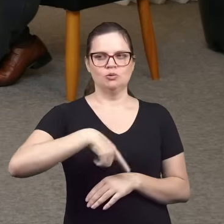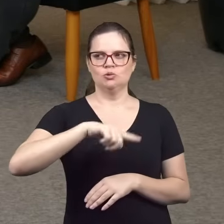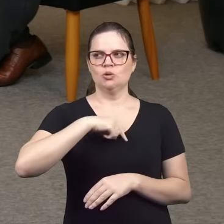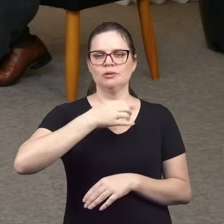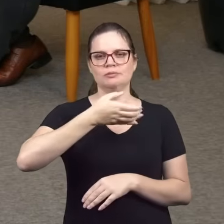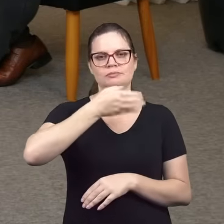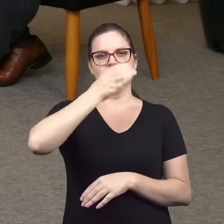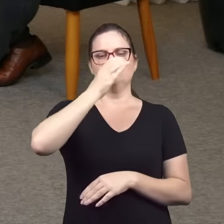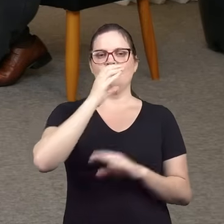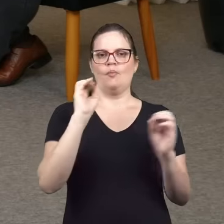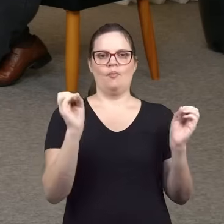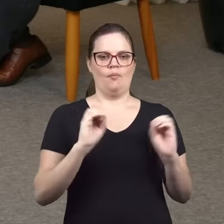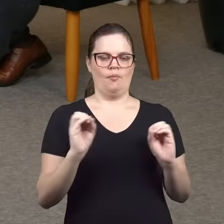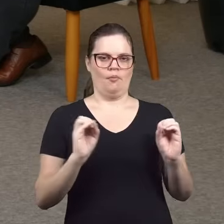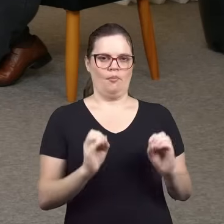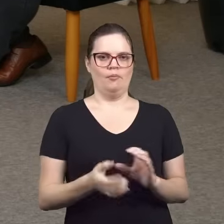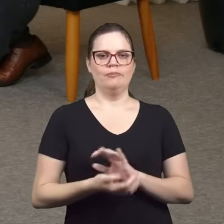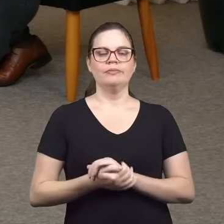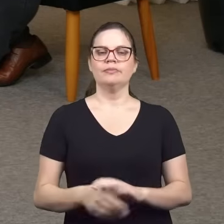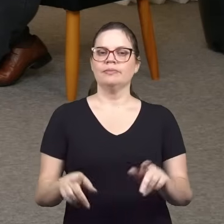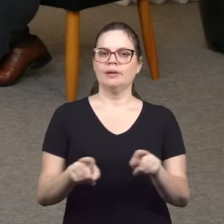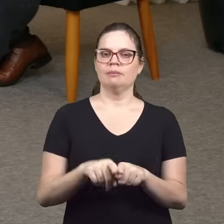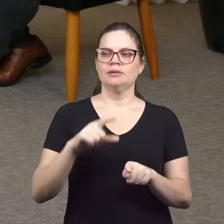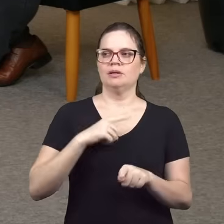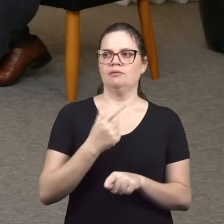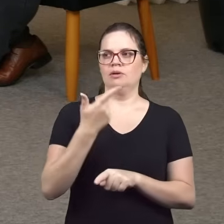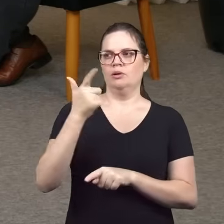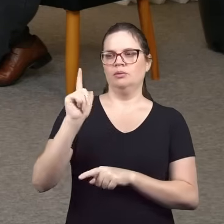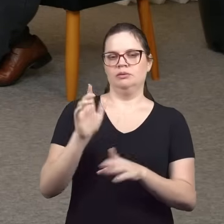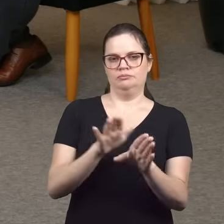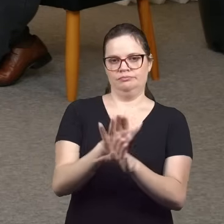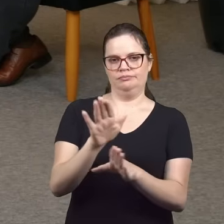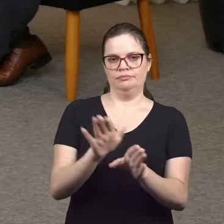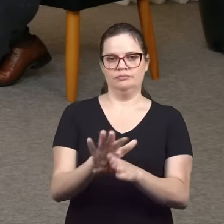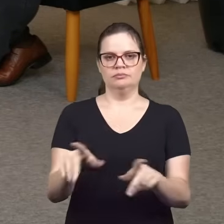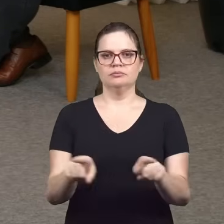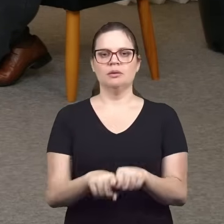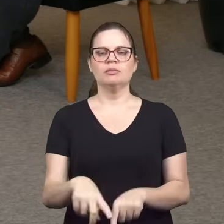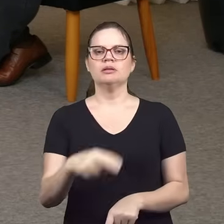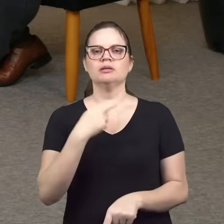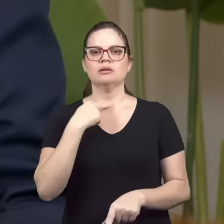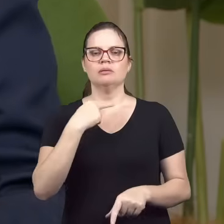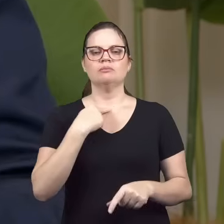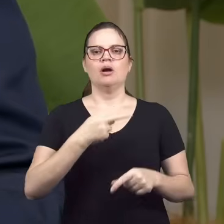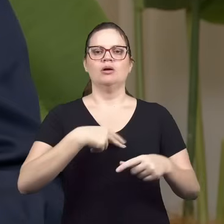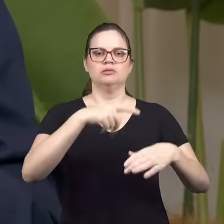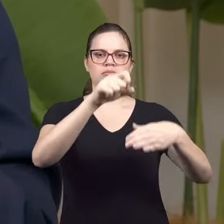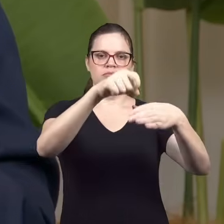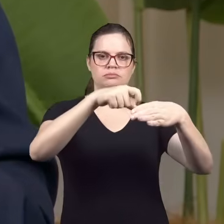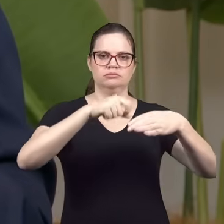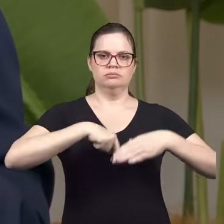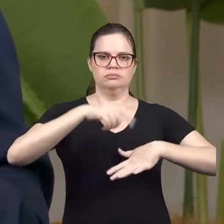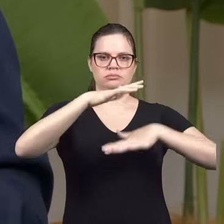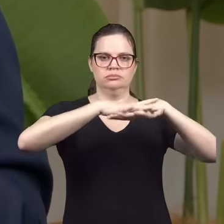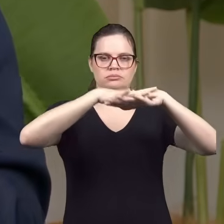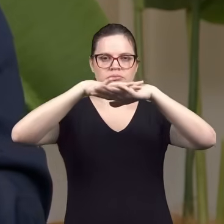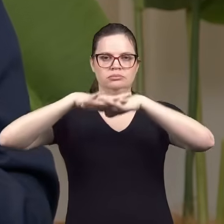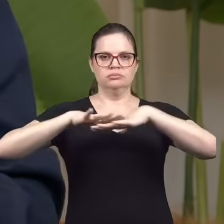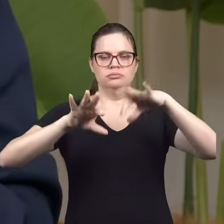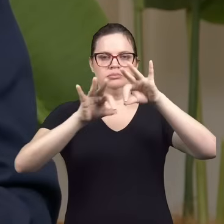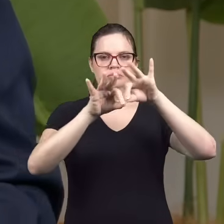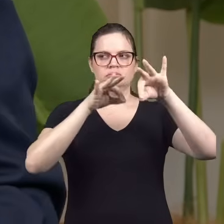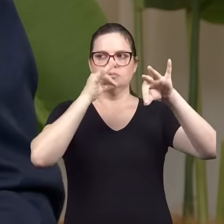só isso, né, tinham outras orientações, como, por exemplo, não plantar vinhas, não ter casas,